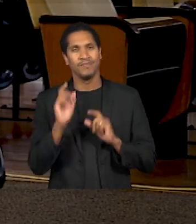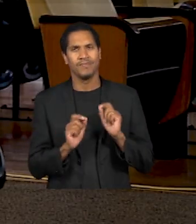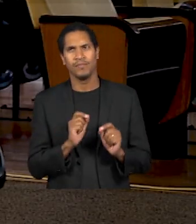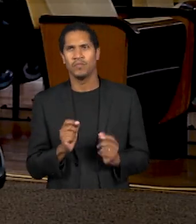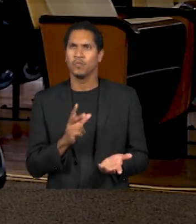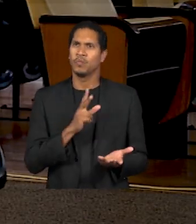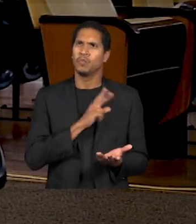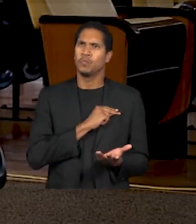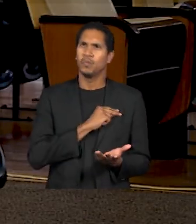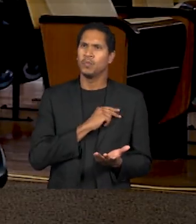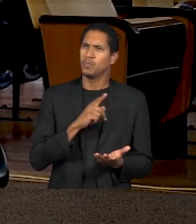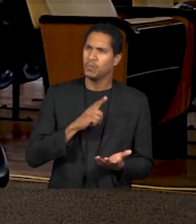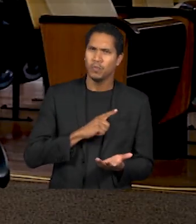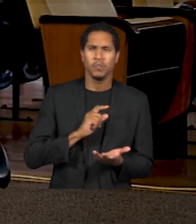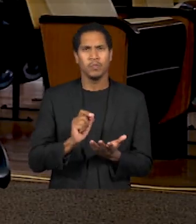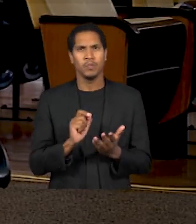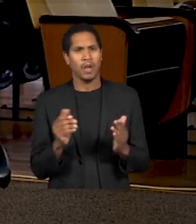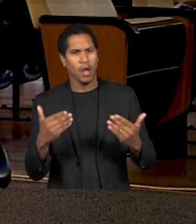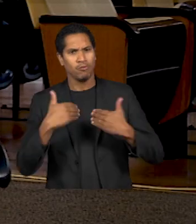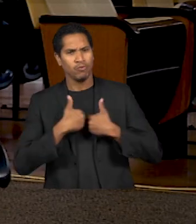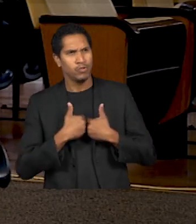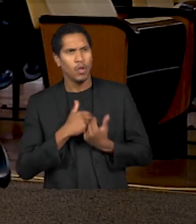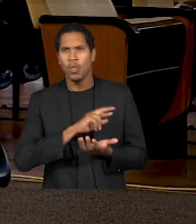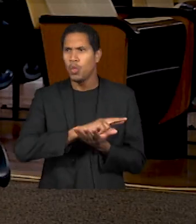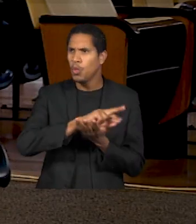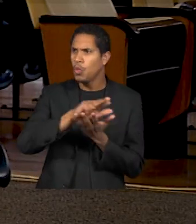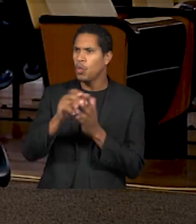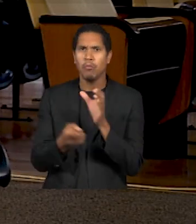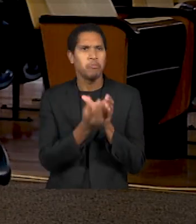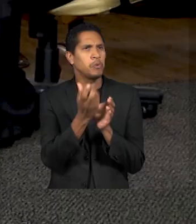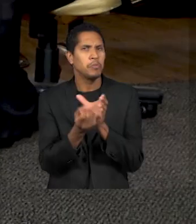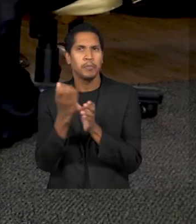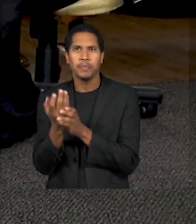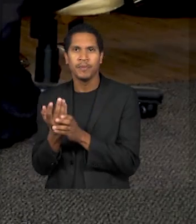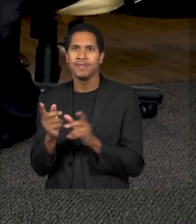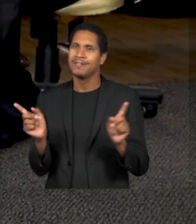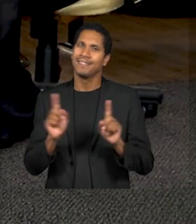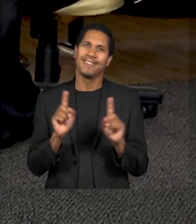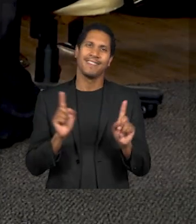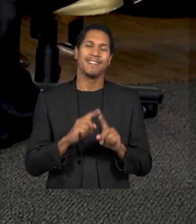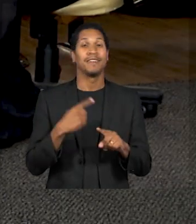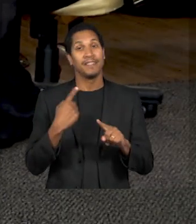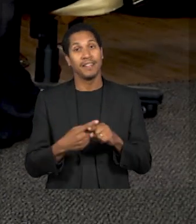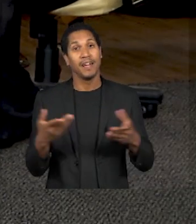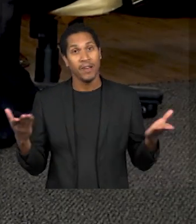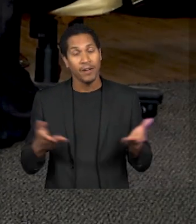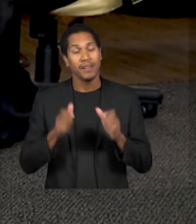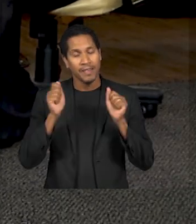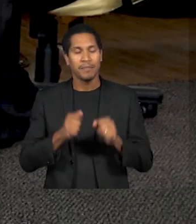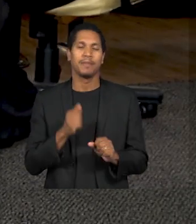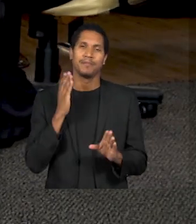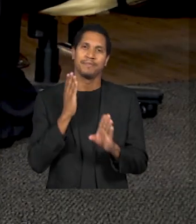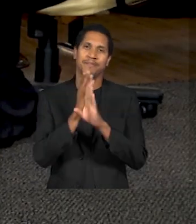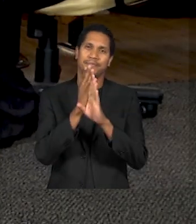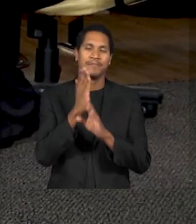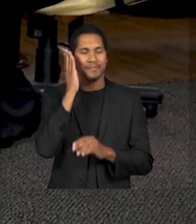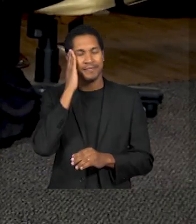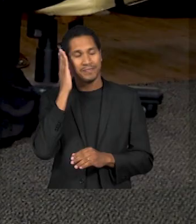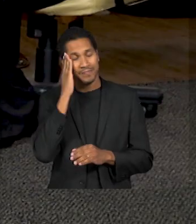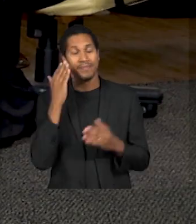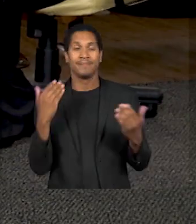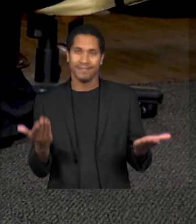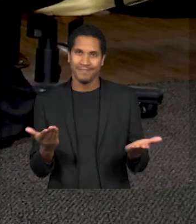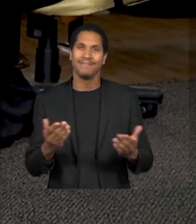mas hoje em dia tem tanto autista. Não é que tem tanto autista, é que hoje em dia você tem o diagnóstico. E a rede